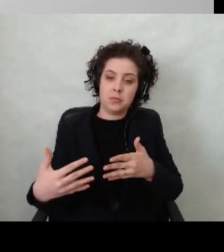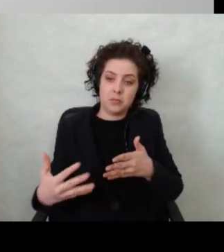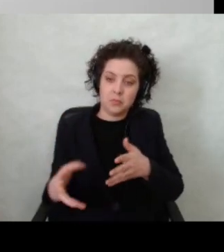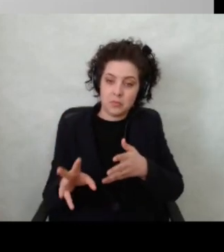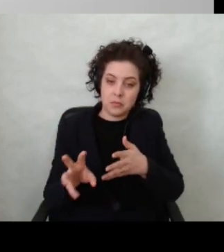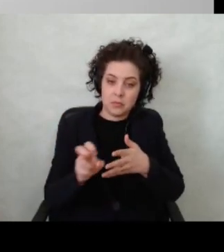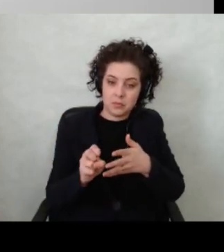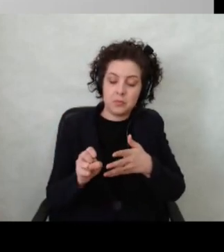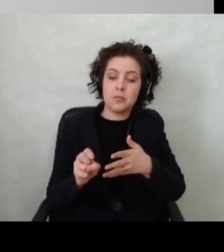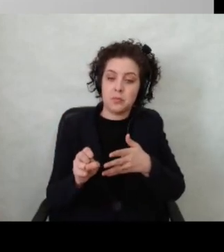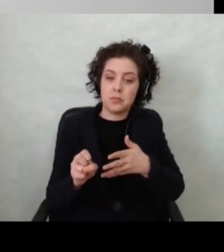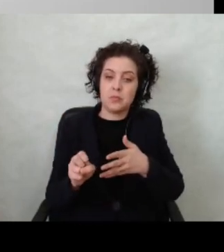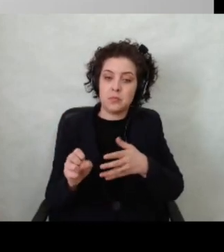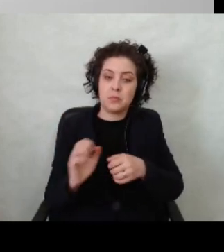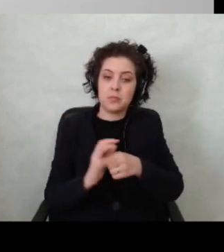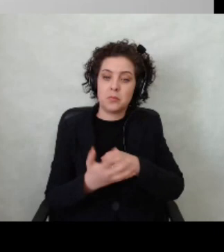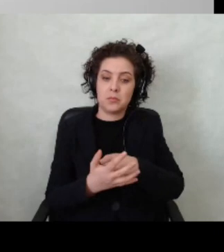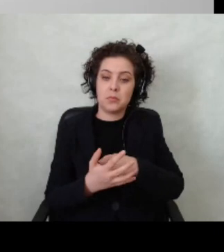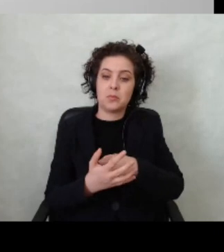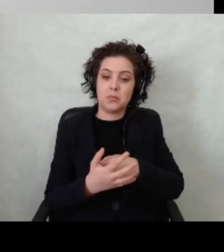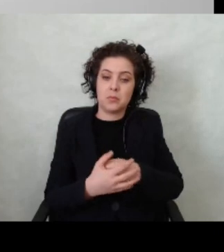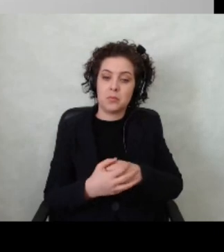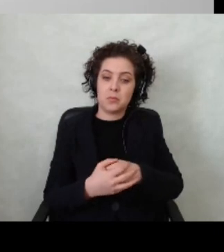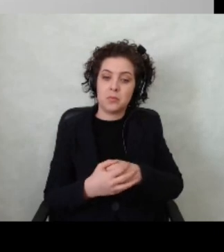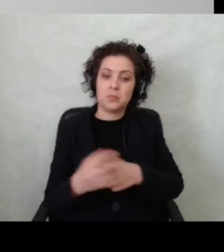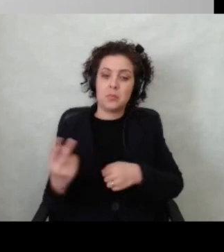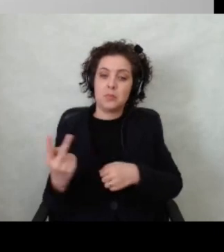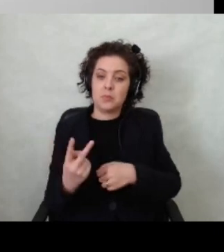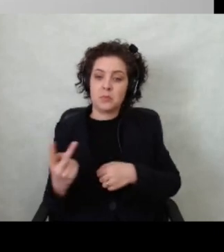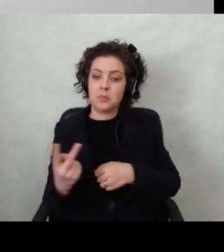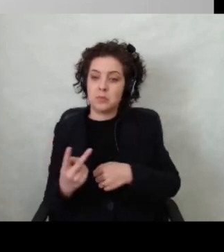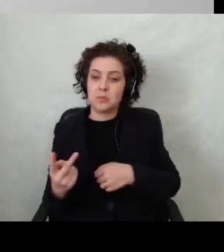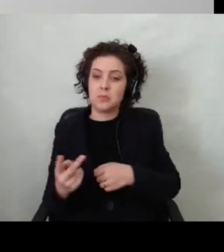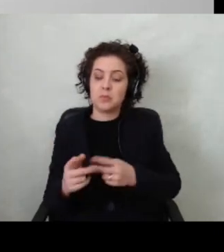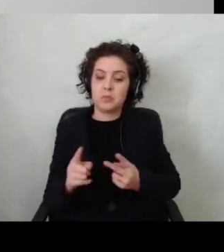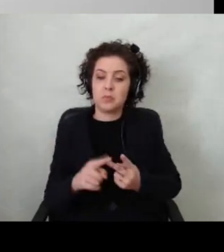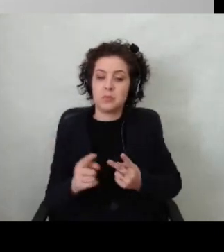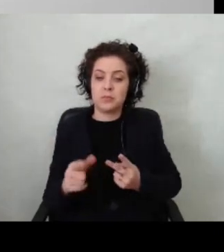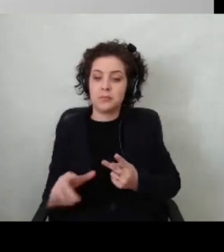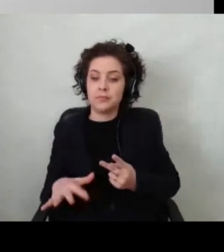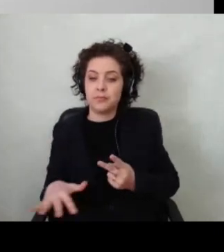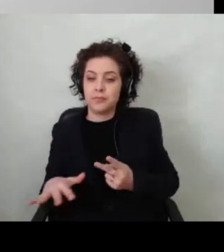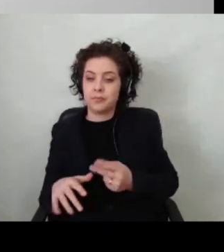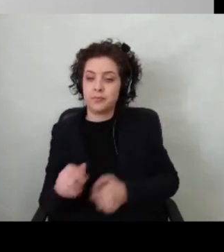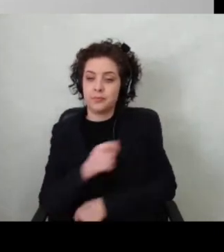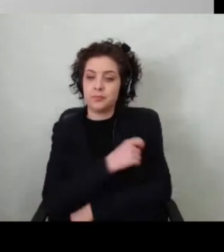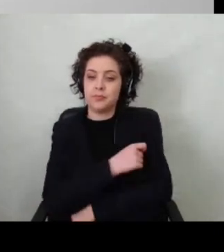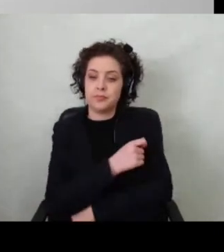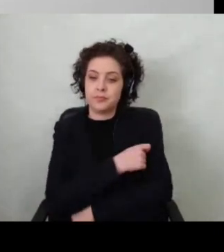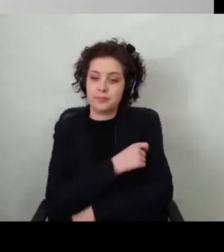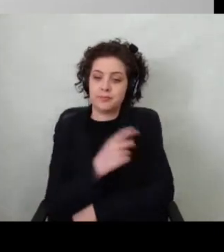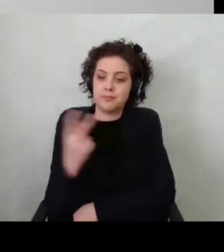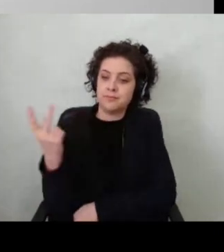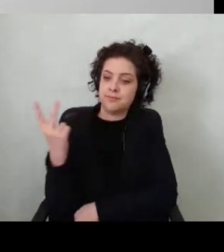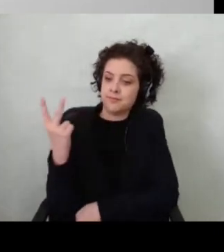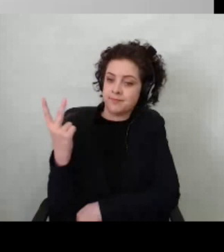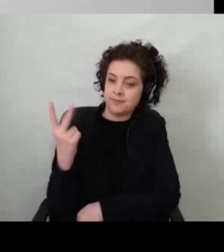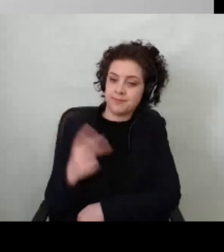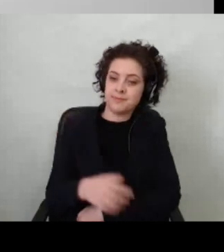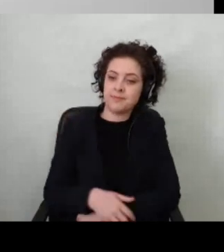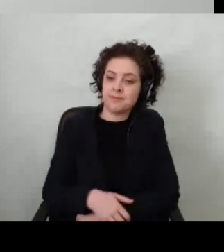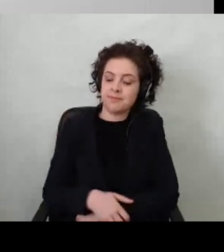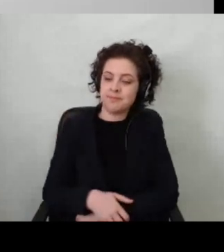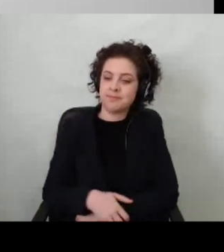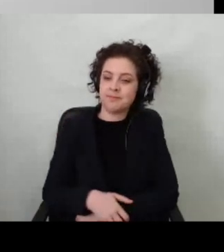Bem, um segundo braço do nosso projeto, ele está sendo desenvolvido pelas alunas Cíntia Bartolomeu e Angélica Costa, e